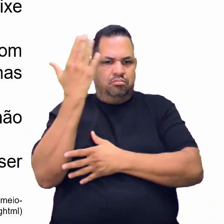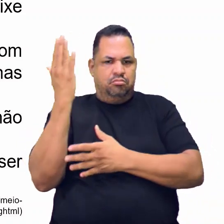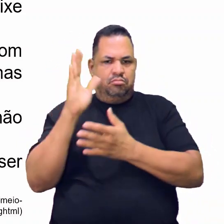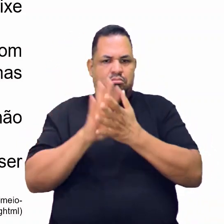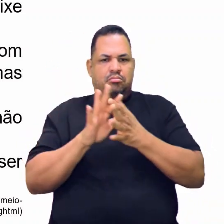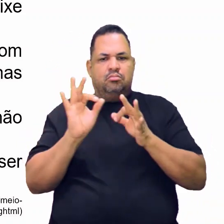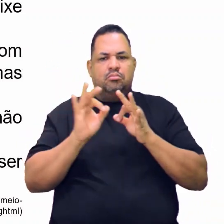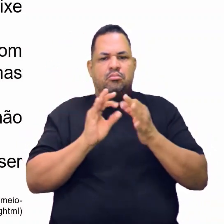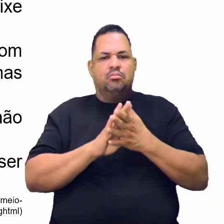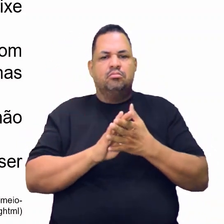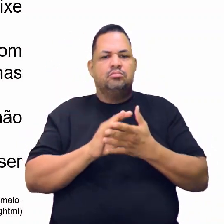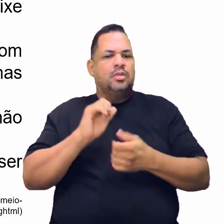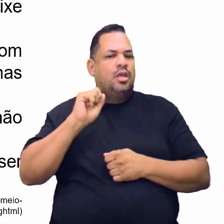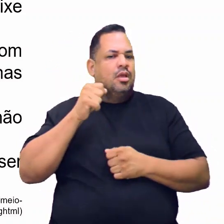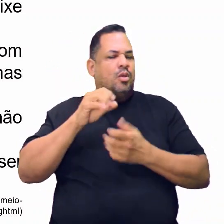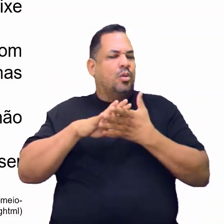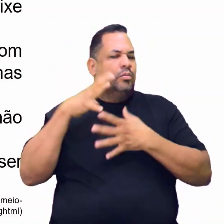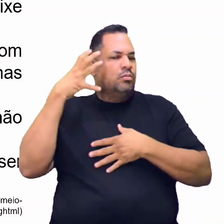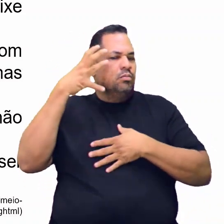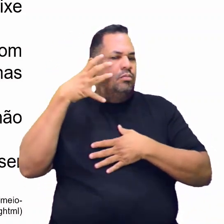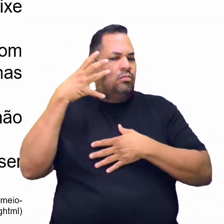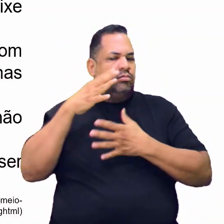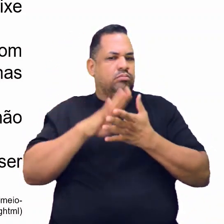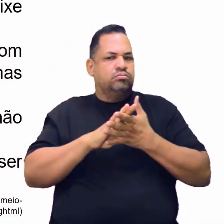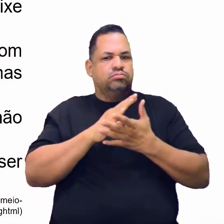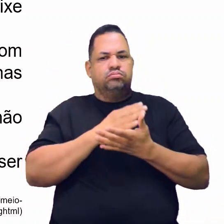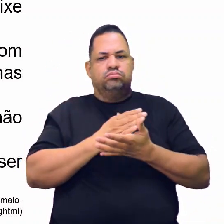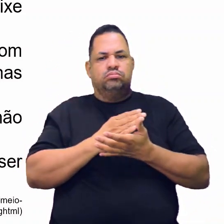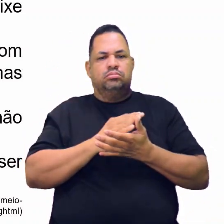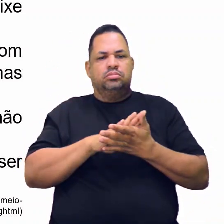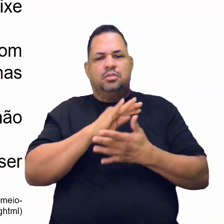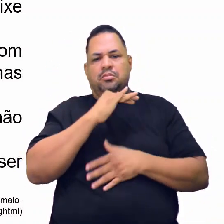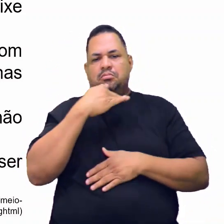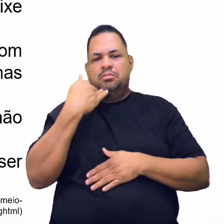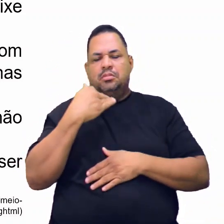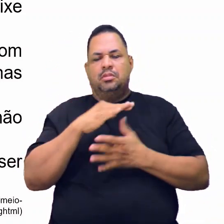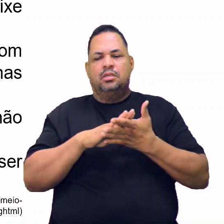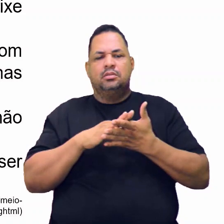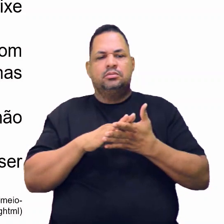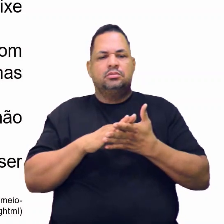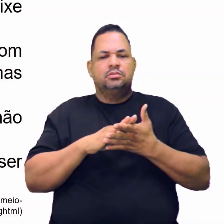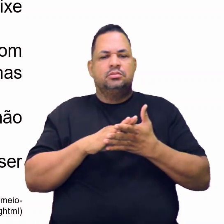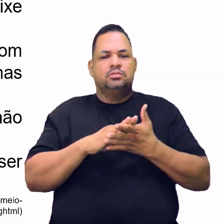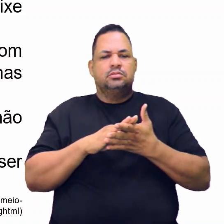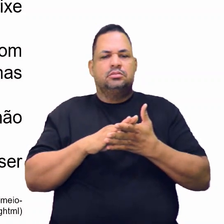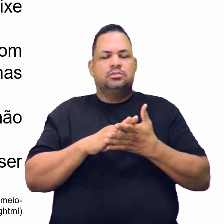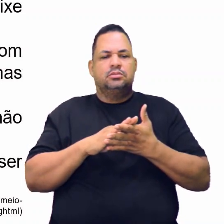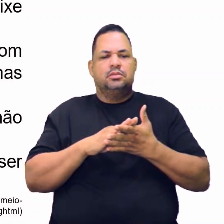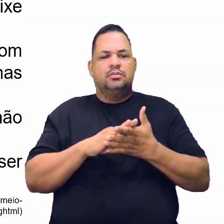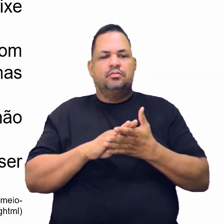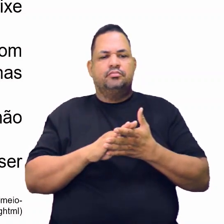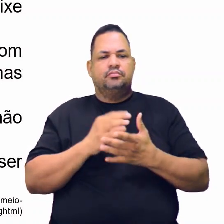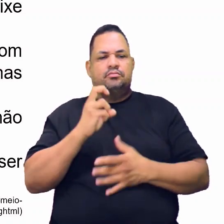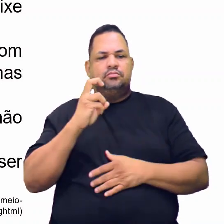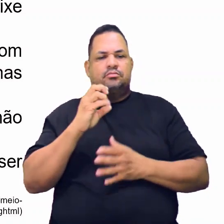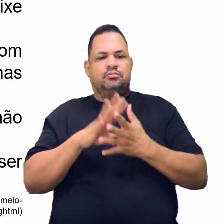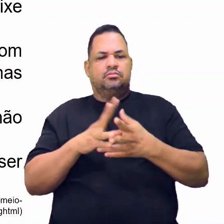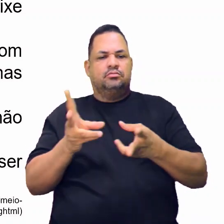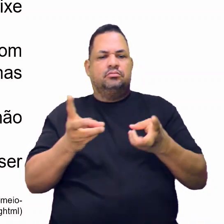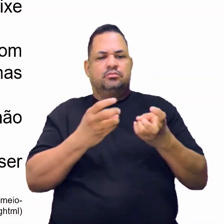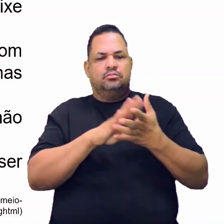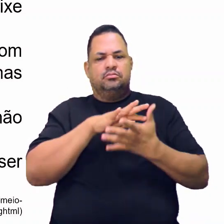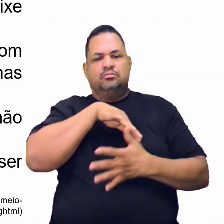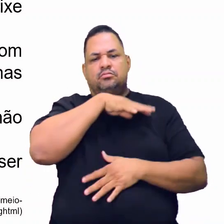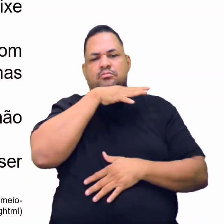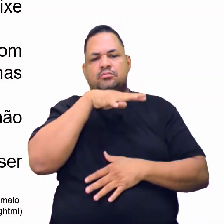imponha um som alto à fauna, não deixe lixo na área, nem mate animais peçonhentos. 5, não explore os